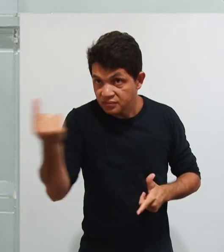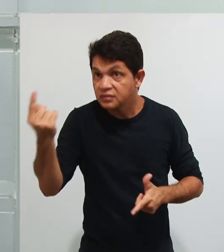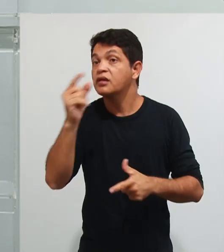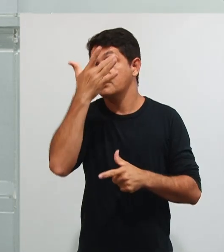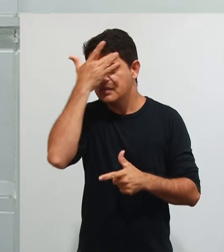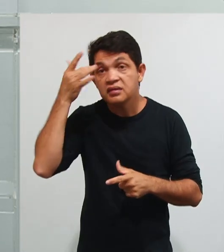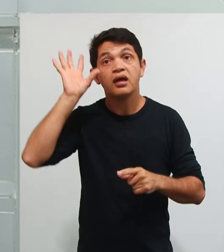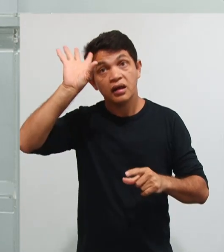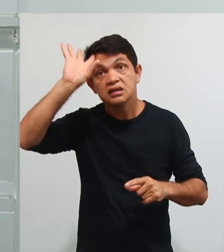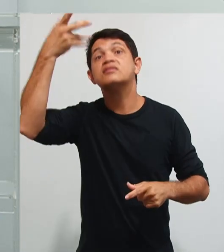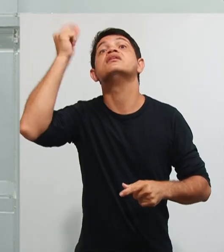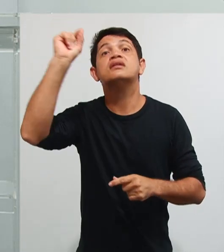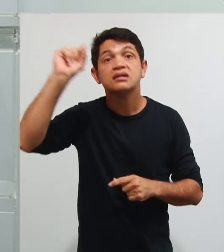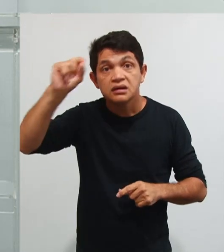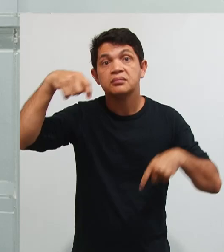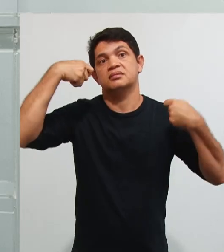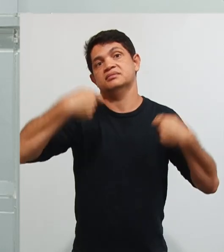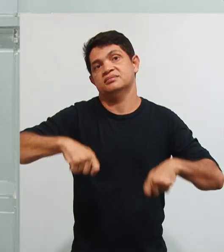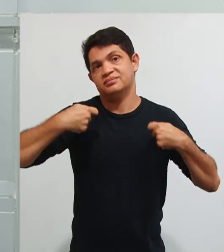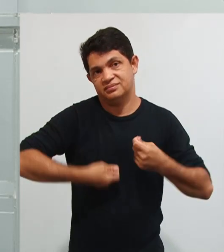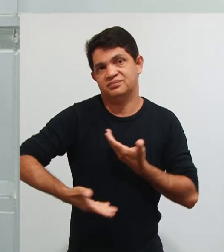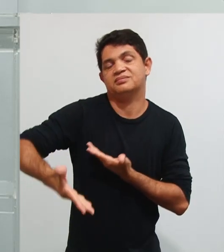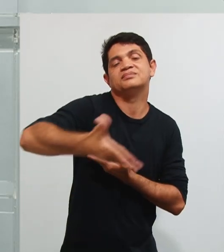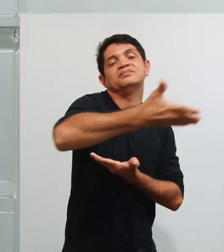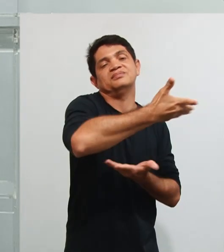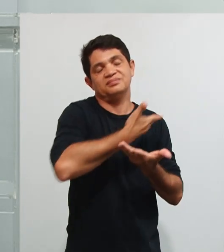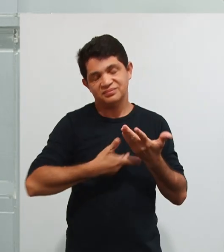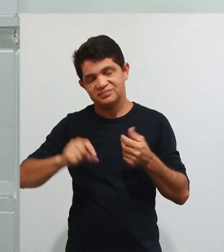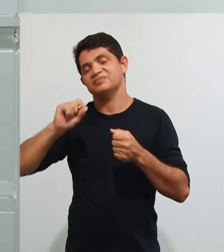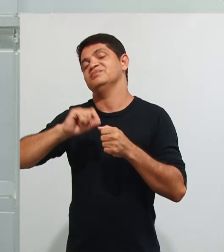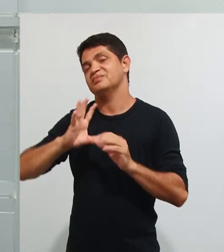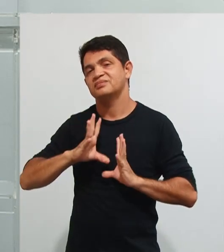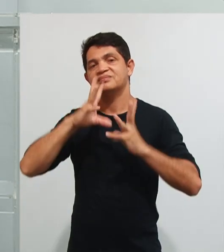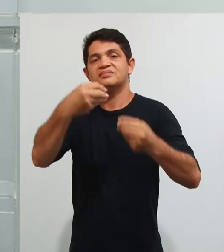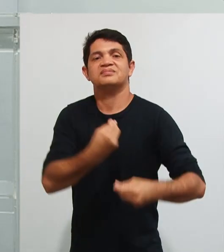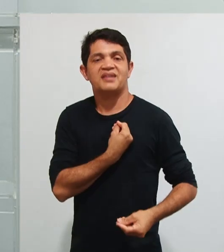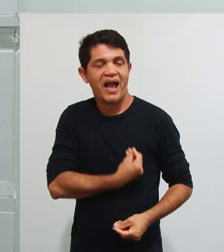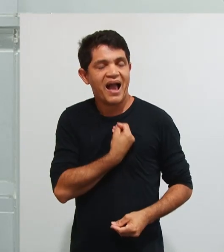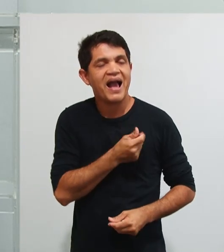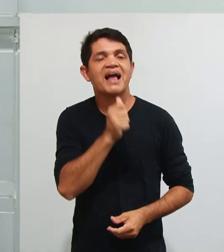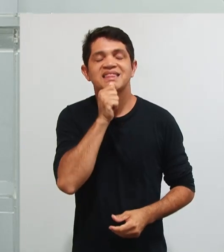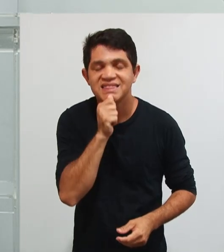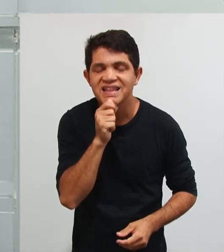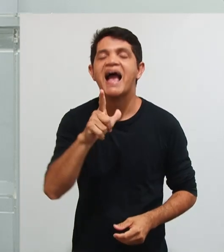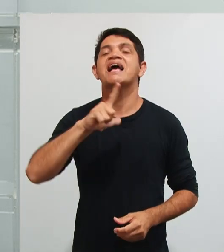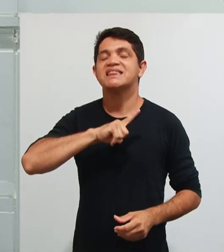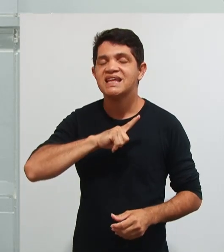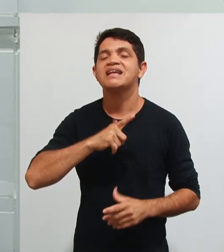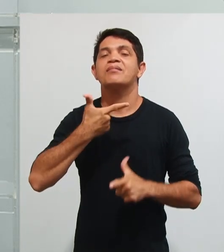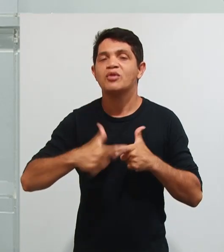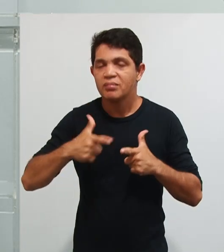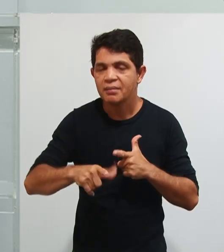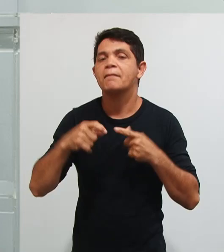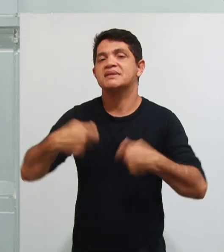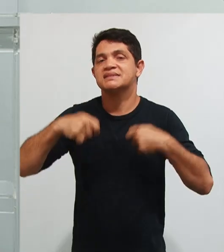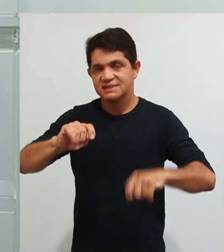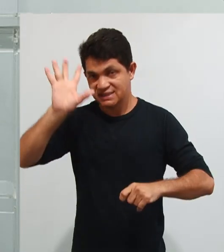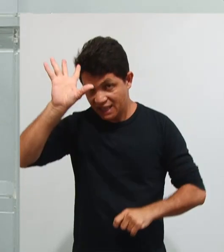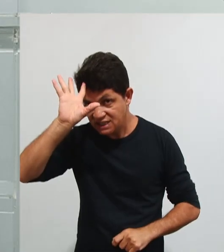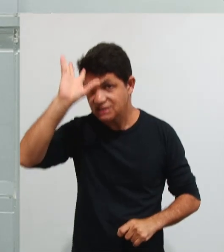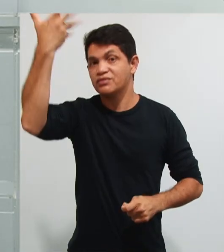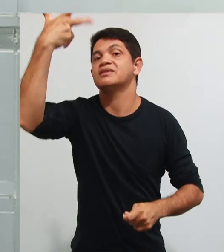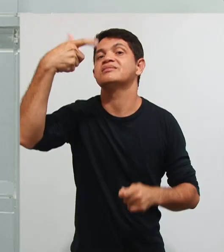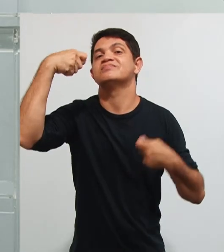a resolver sequer ele existe naquela coletividade. Ou ainda, o problema que você predispôs-se a